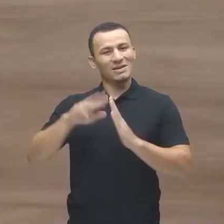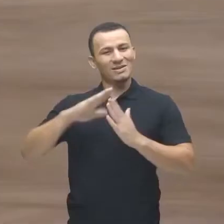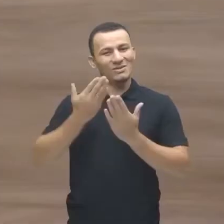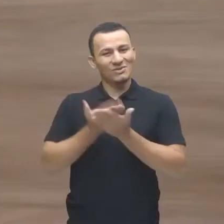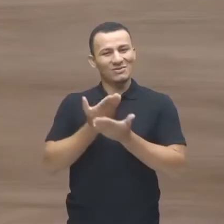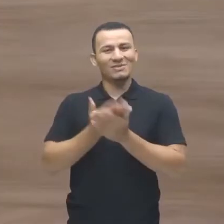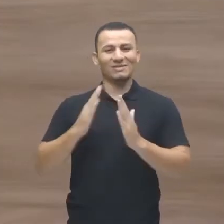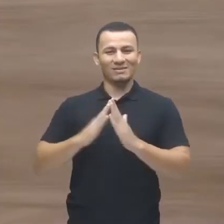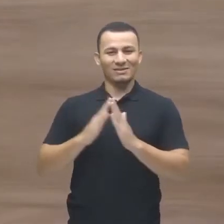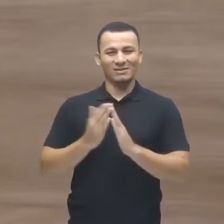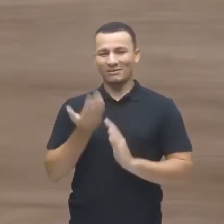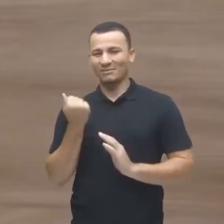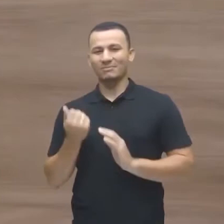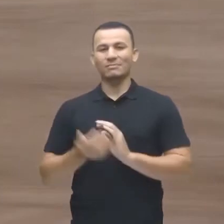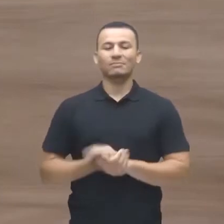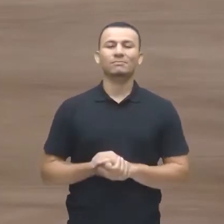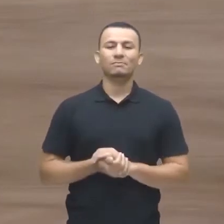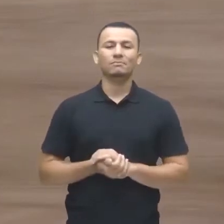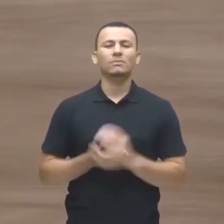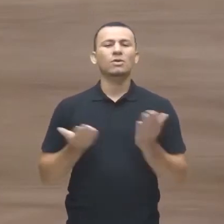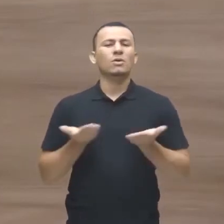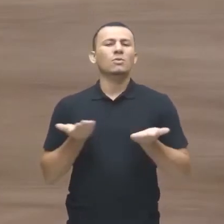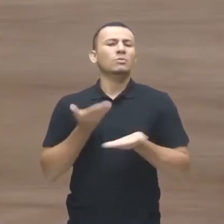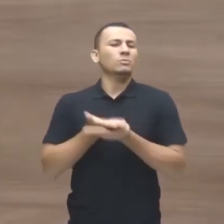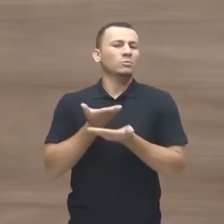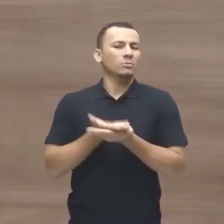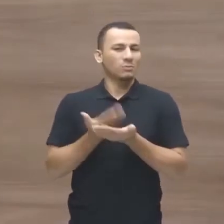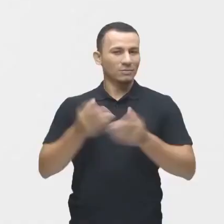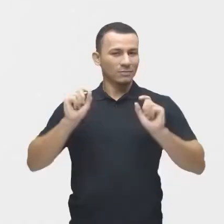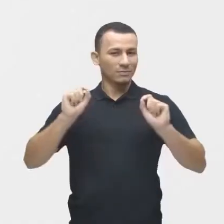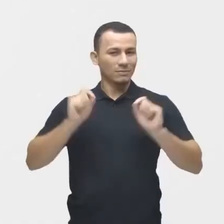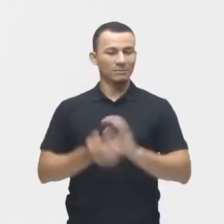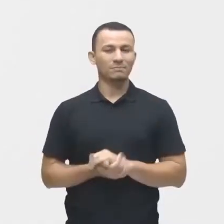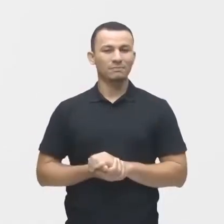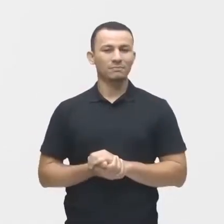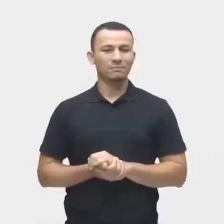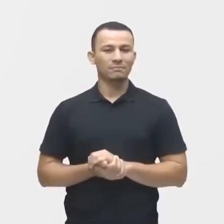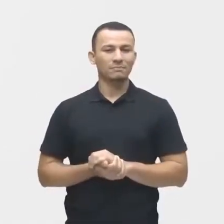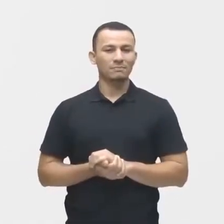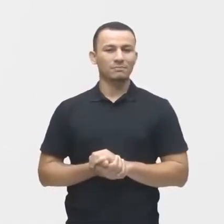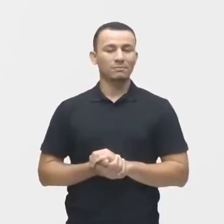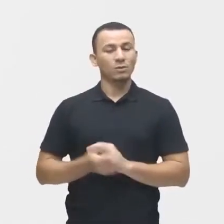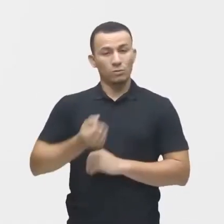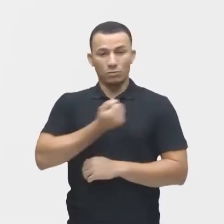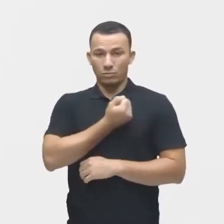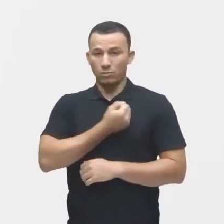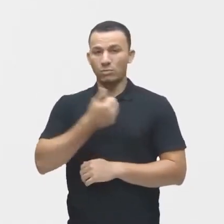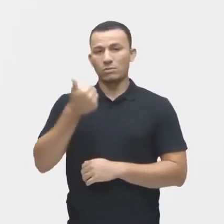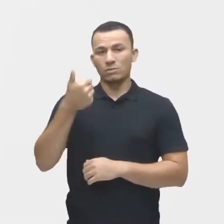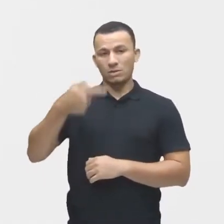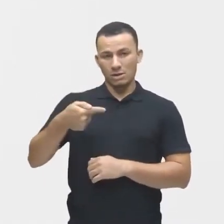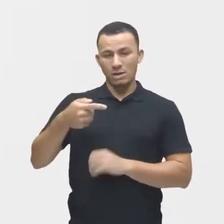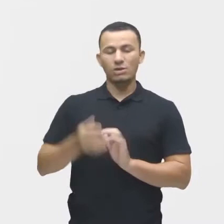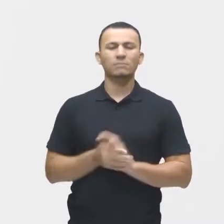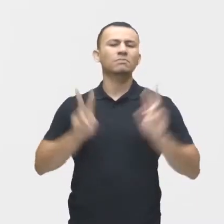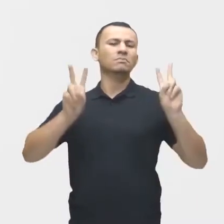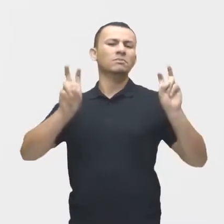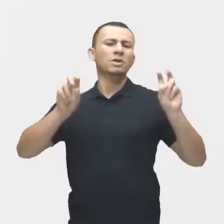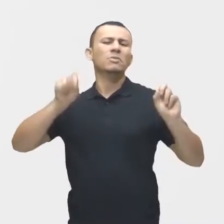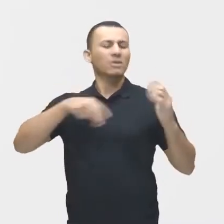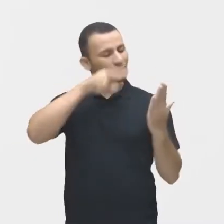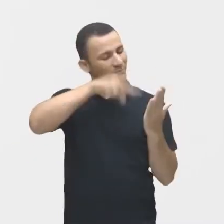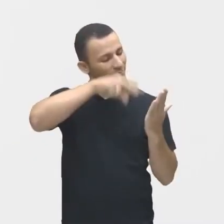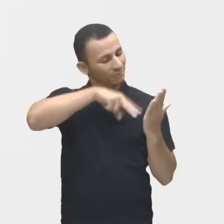lá? A nossa aula de hoje trata-se da aula 17 e o eixo é